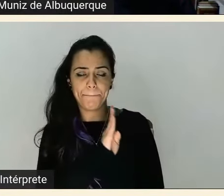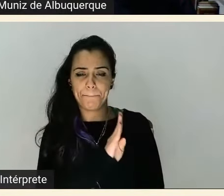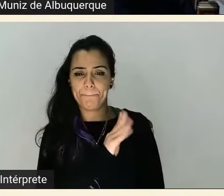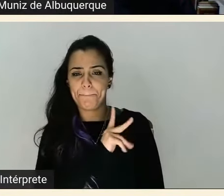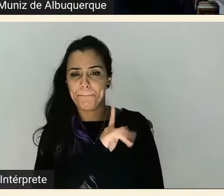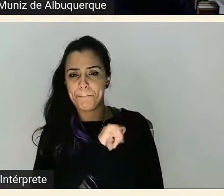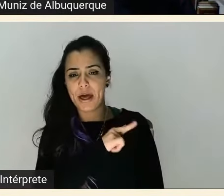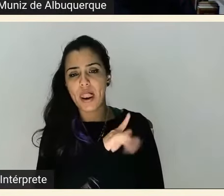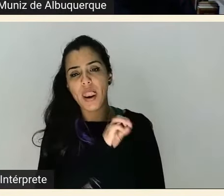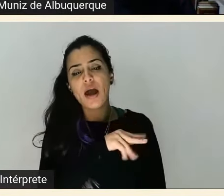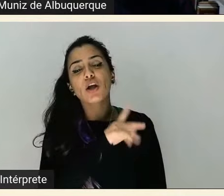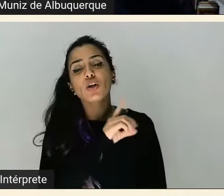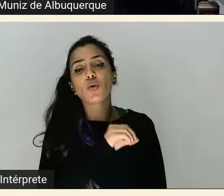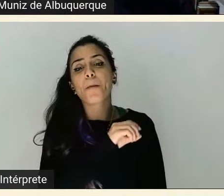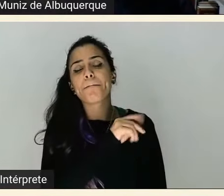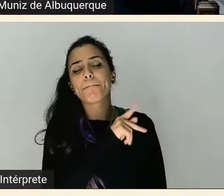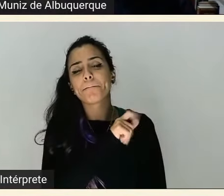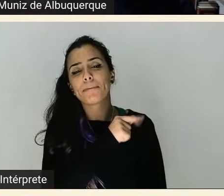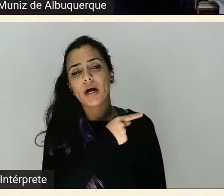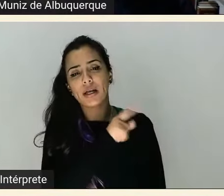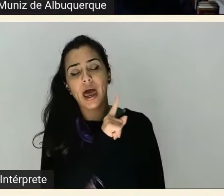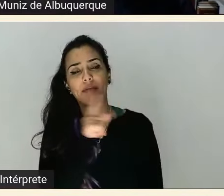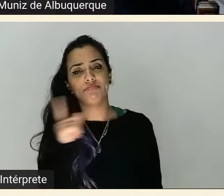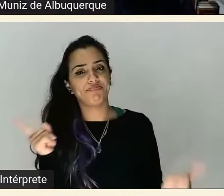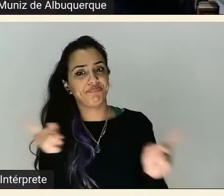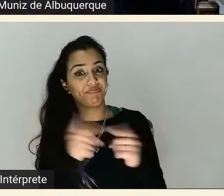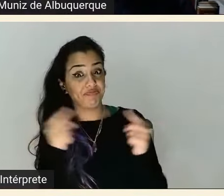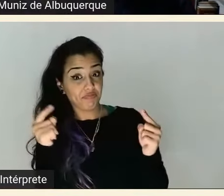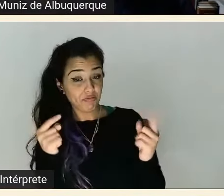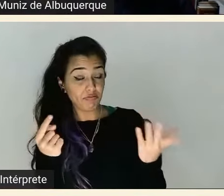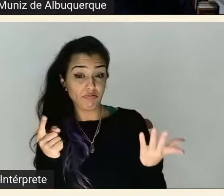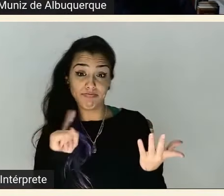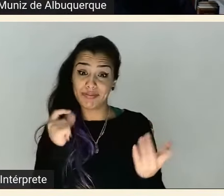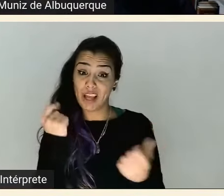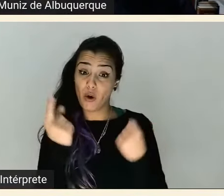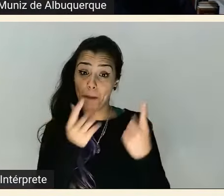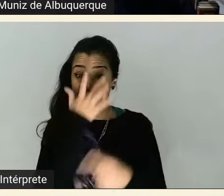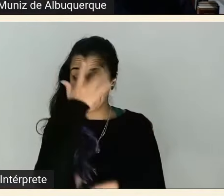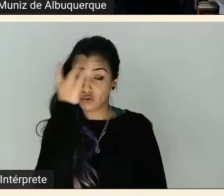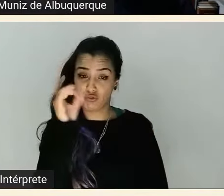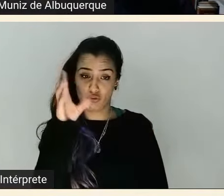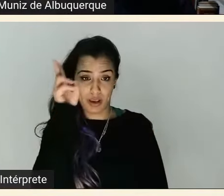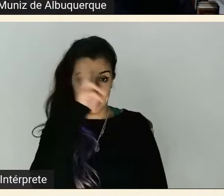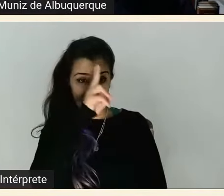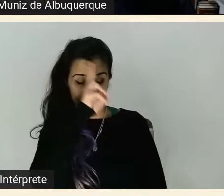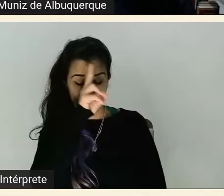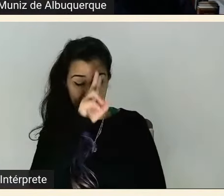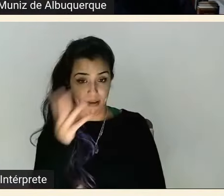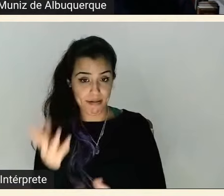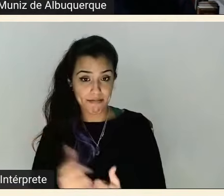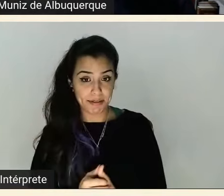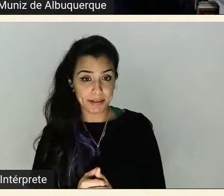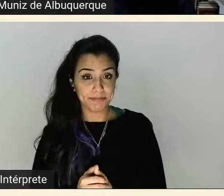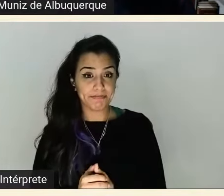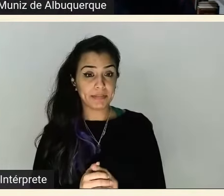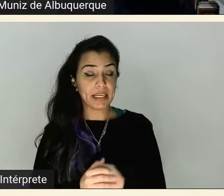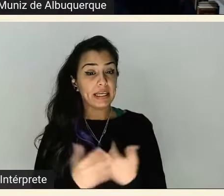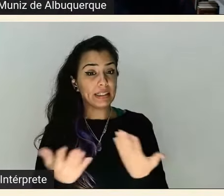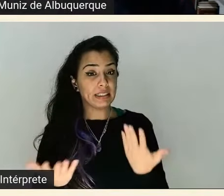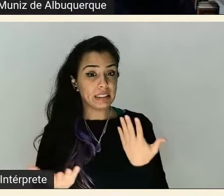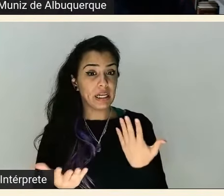Janeiro, ao cubismo, etc, etc, ao surrealismo, não o passado dele aqui. Então, a mesma